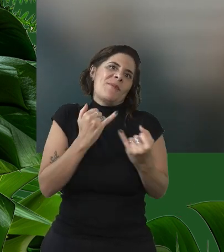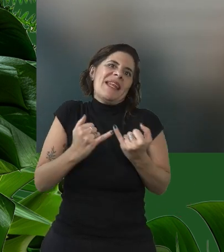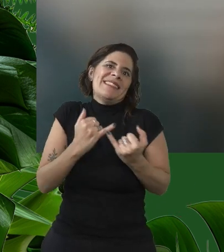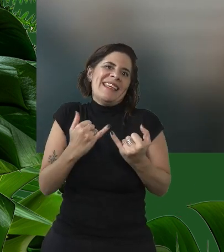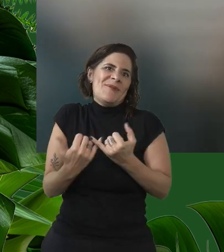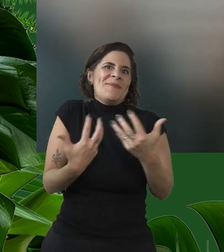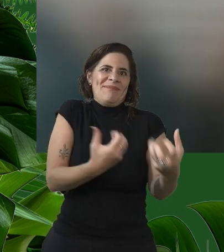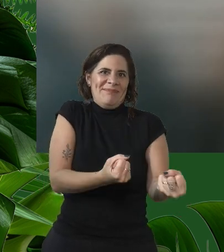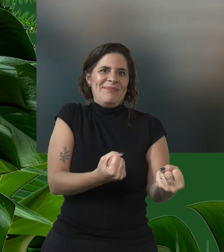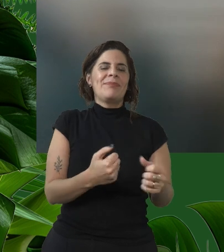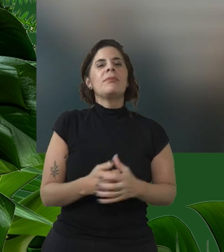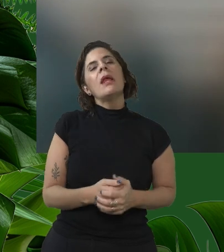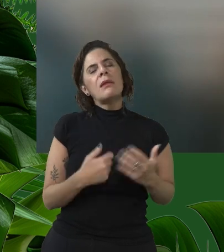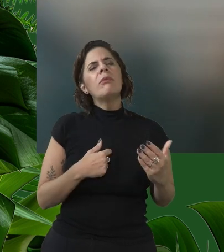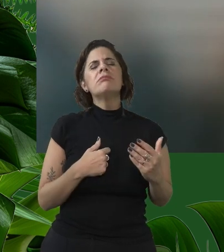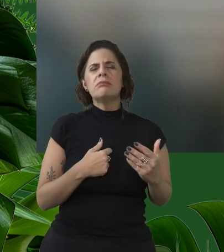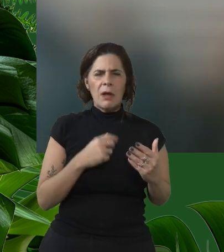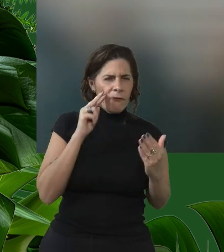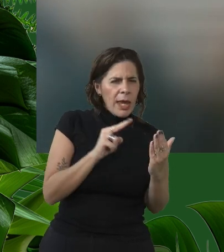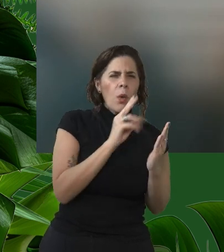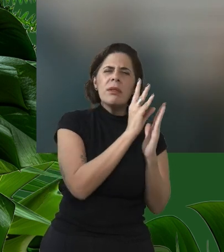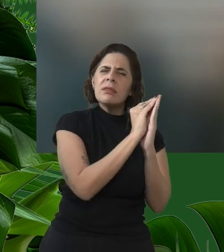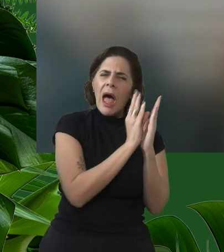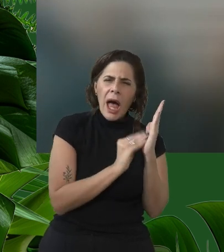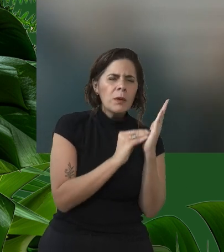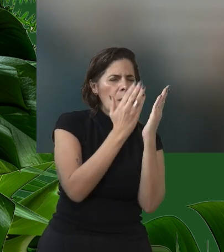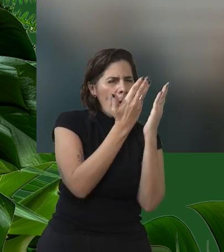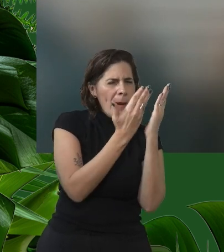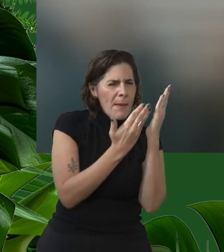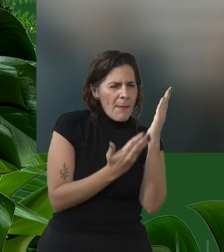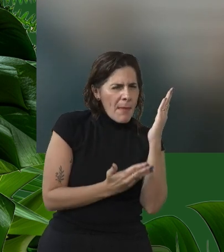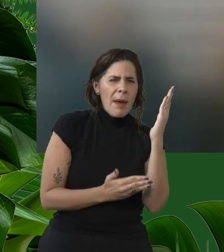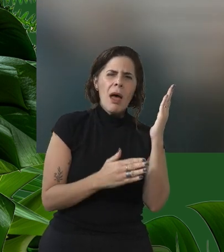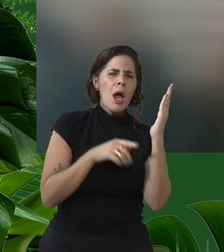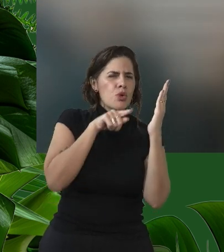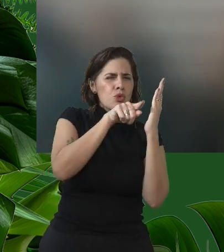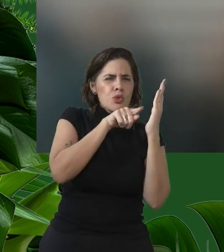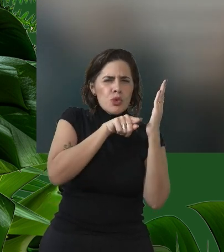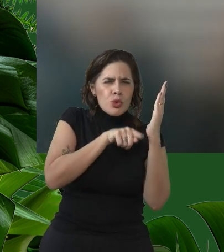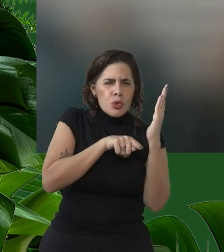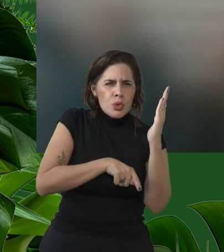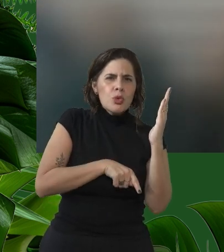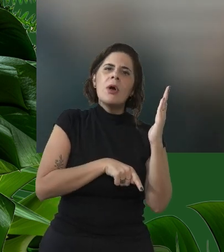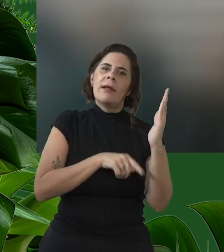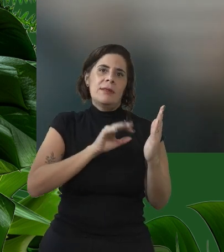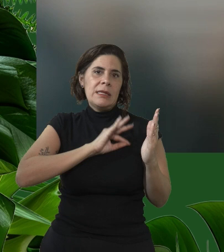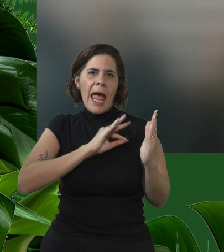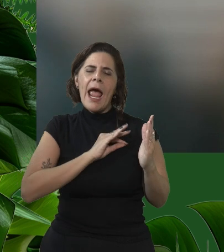e no Rio de Janeiro. E aí uma análise de dados bem profunda que a gente fez, usando dados técnicos,